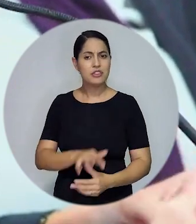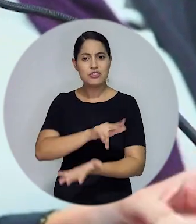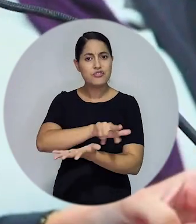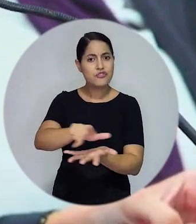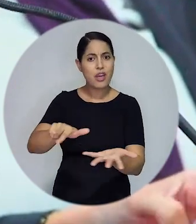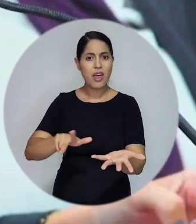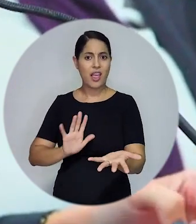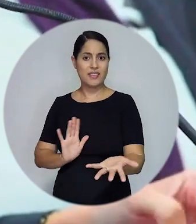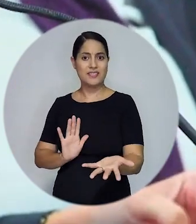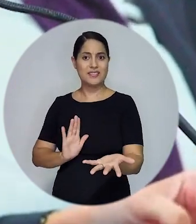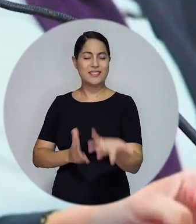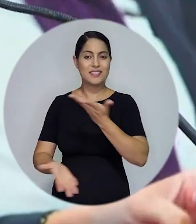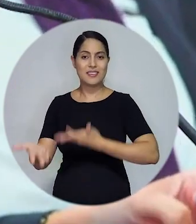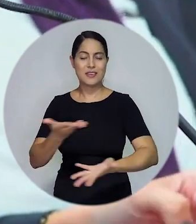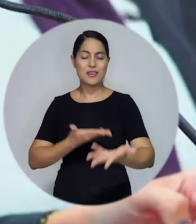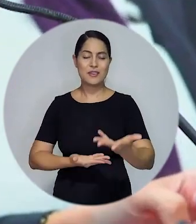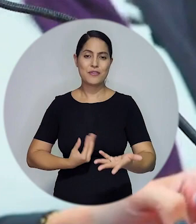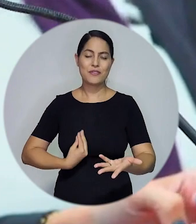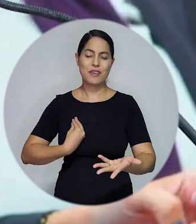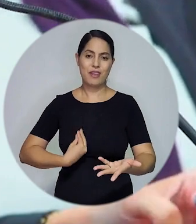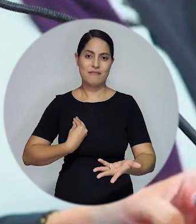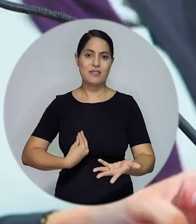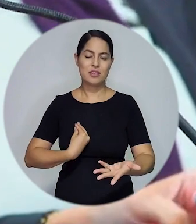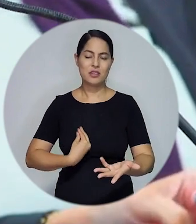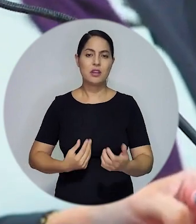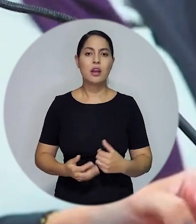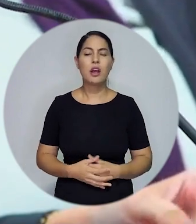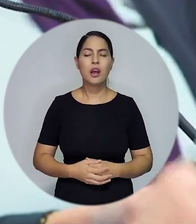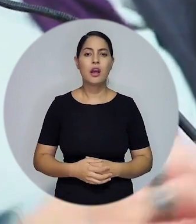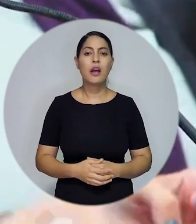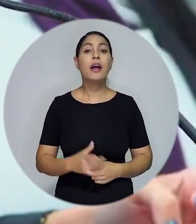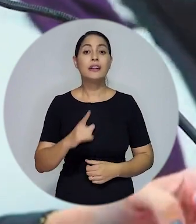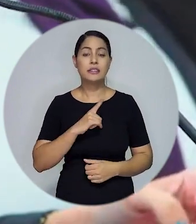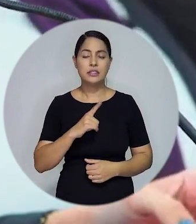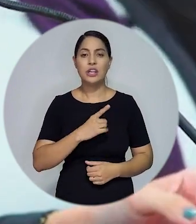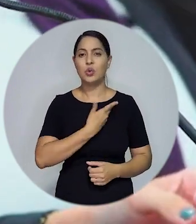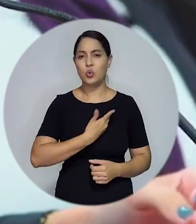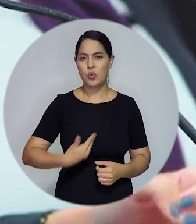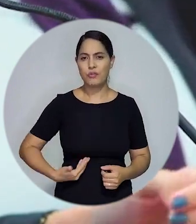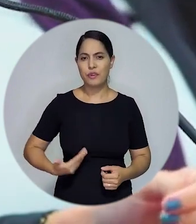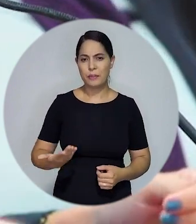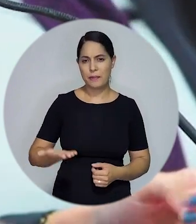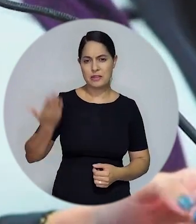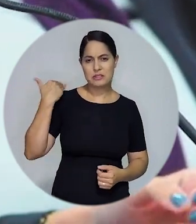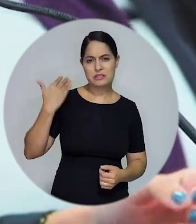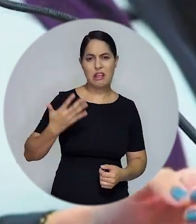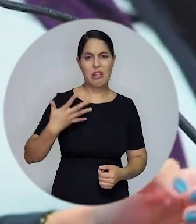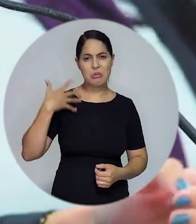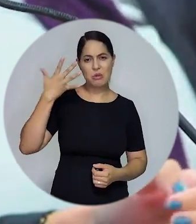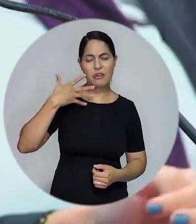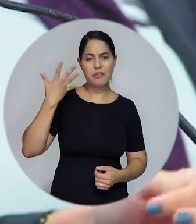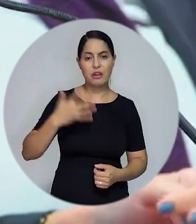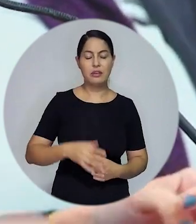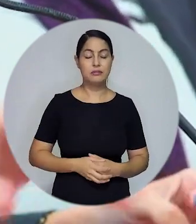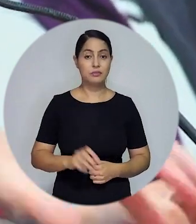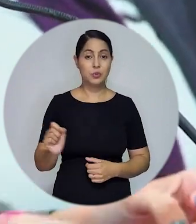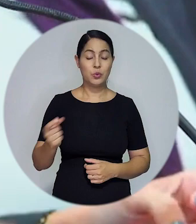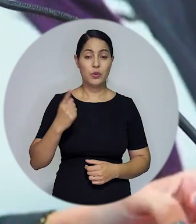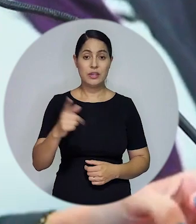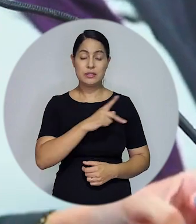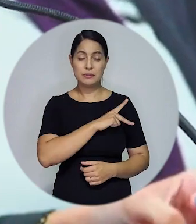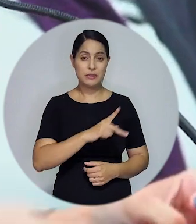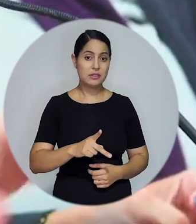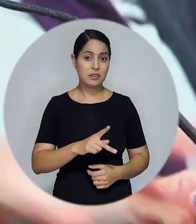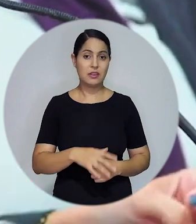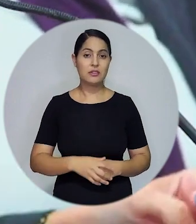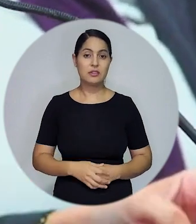conviver com diferentes. Então, assim, falas lamentáveis que foram ditas no governo passado, em especial, uma fala